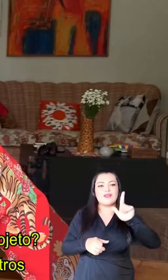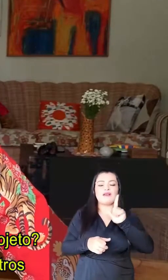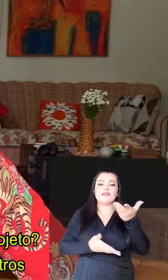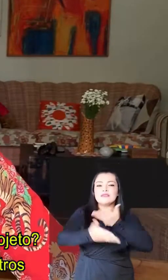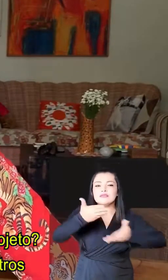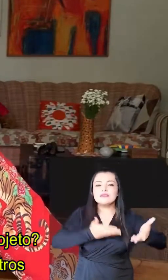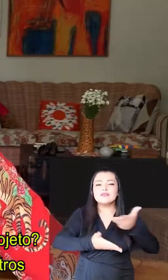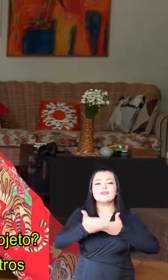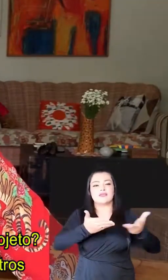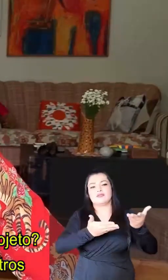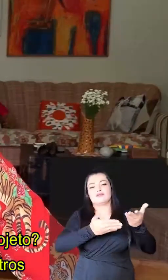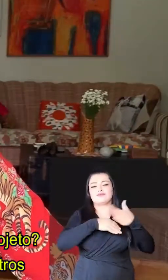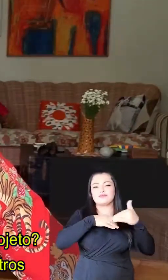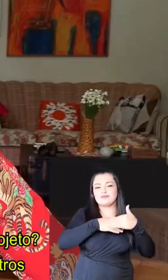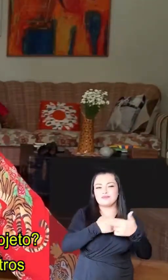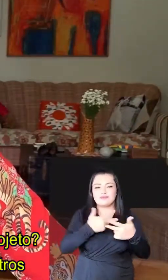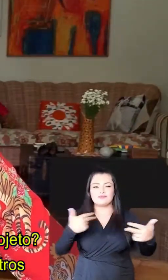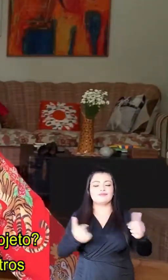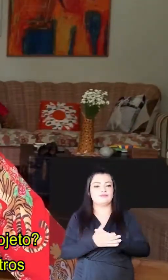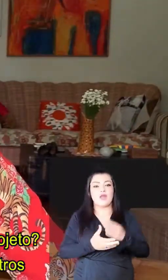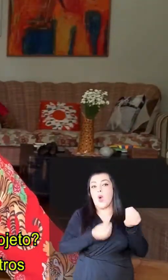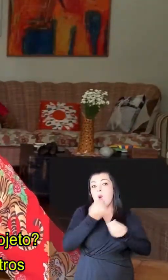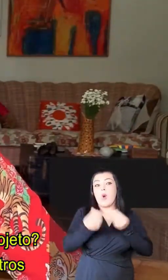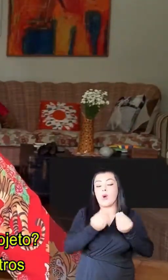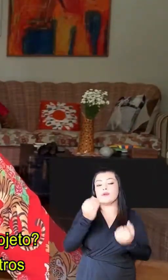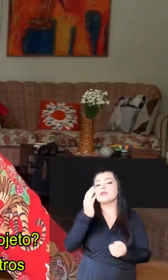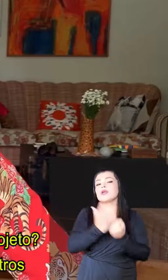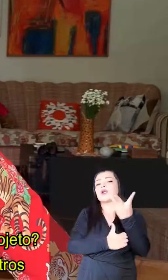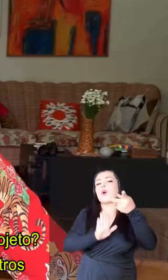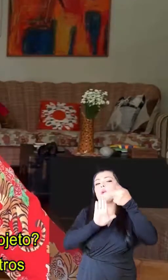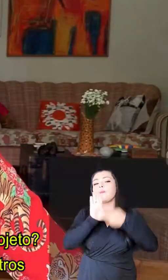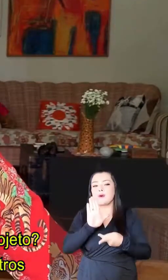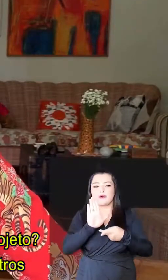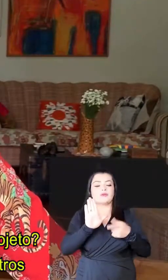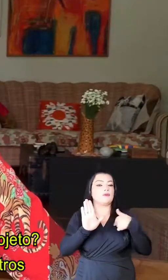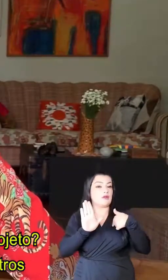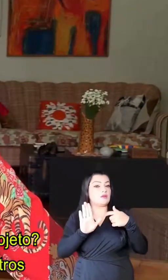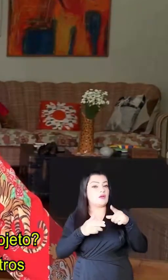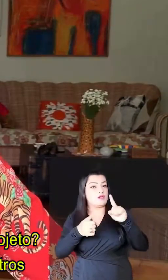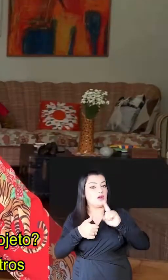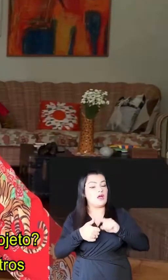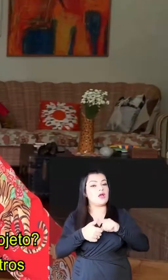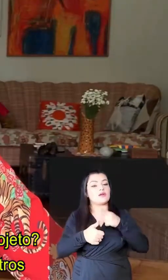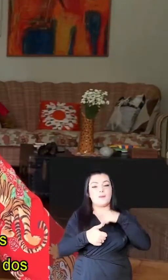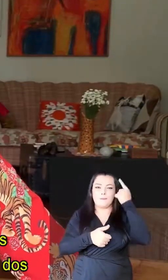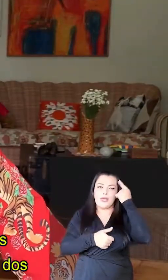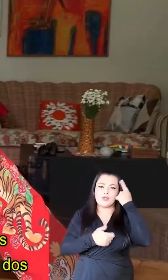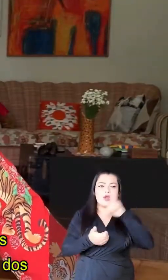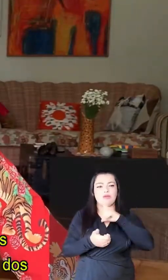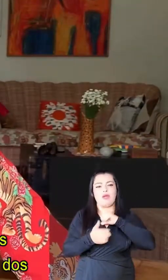grande. Como é que a gente desenhou esse projeto? A gente desenhou o projeto contando com